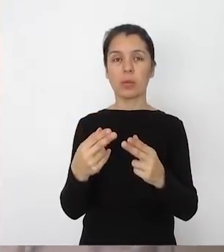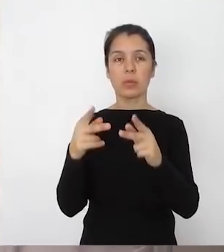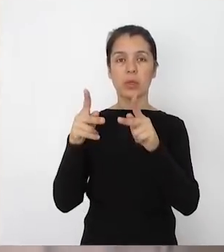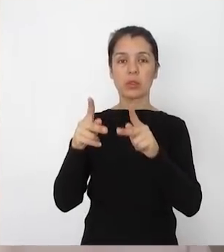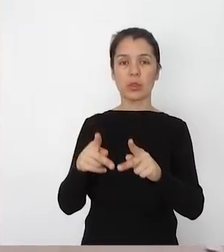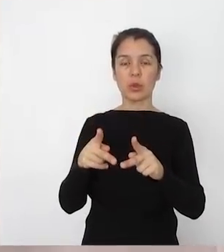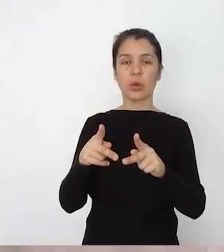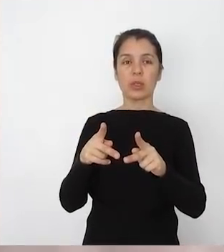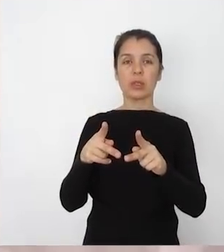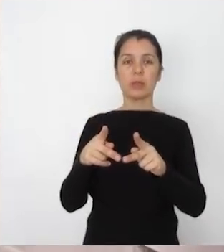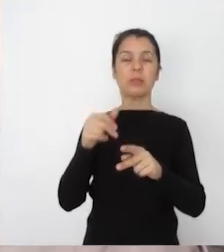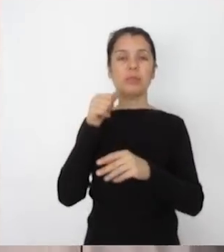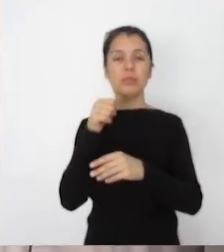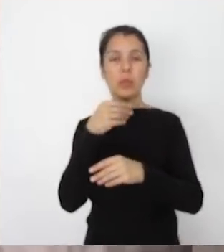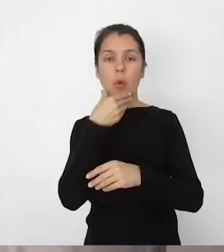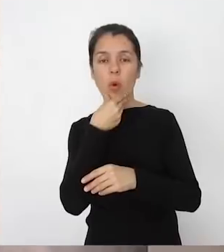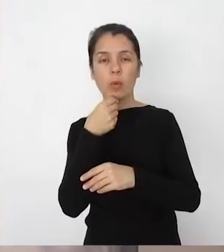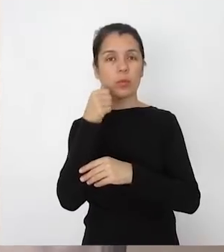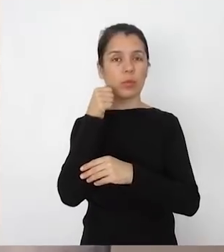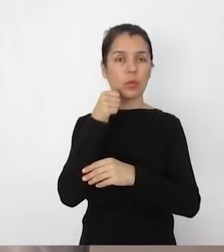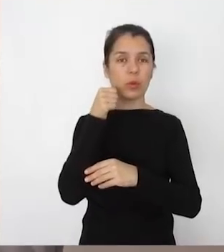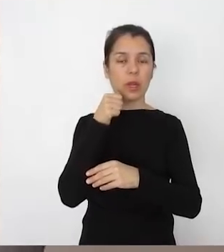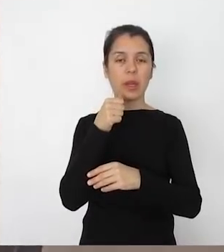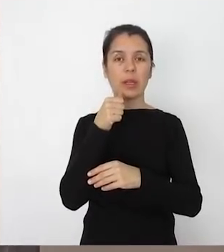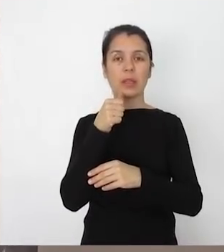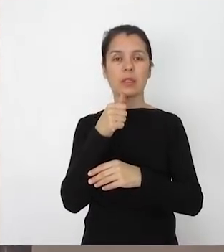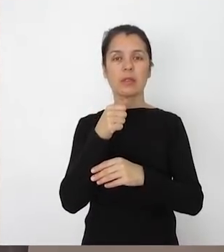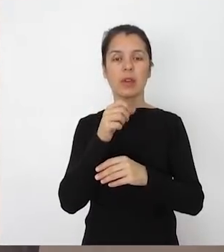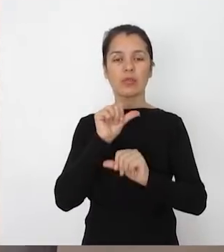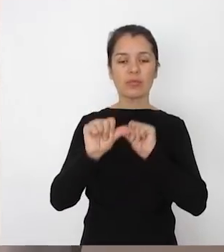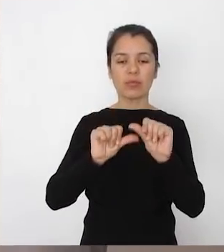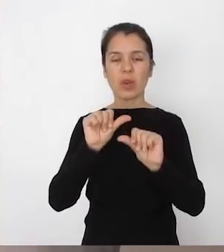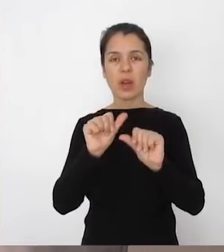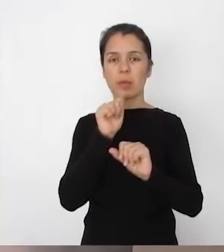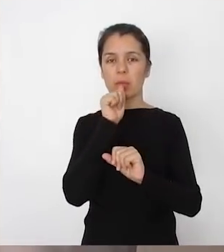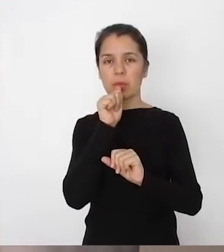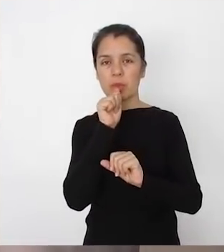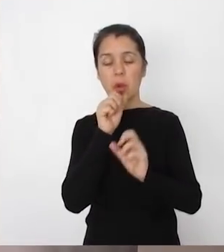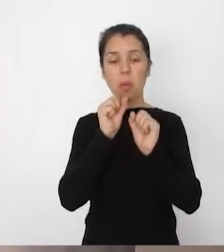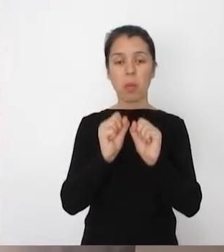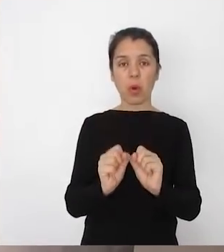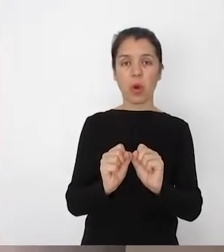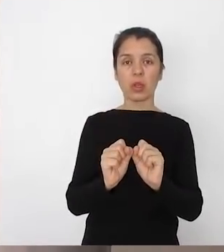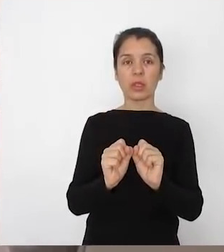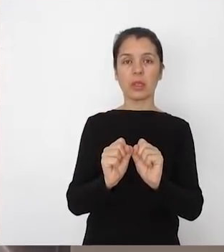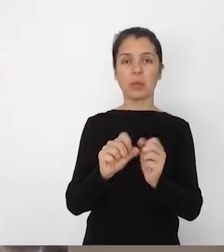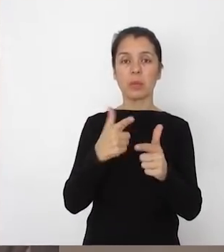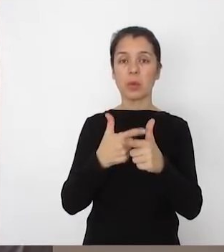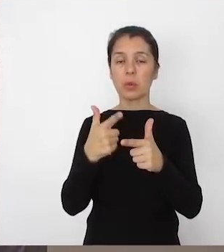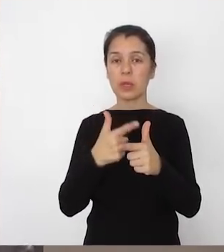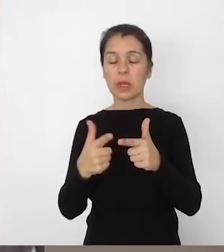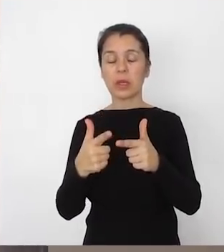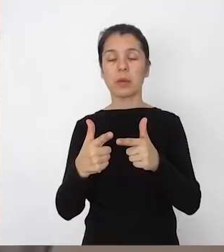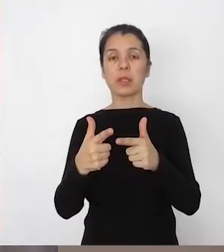90% desses antipsicóticos vão agir no receptor D2, que é o haloperidol, que é o aldol, o copomazina, o amplictil, o domactil, a